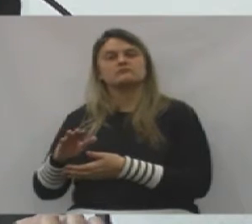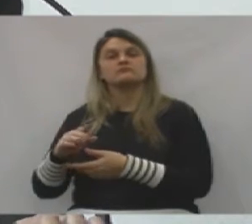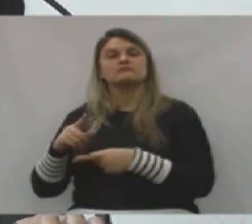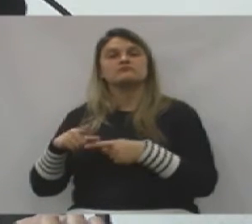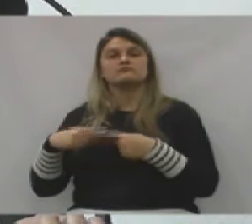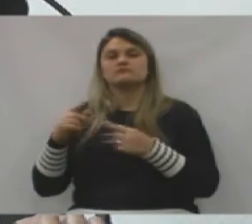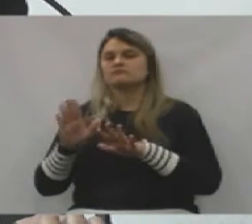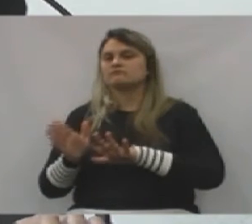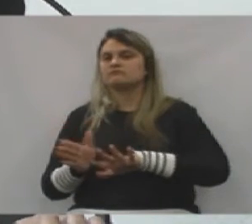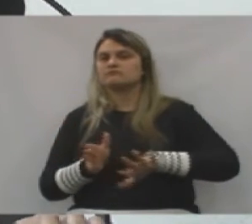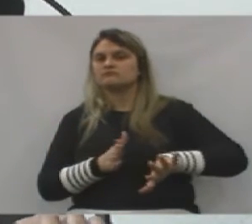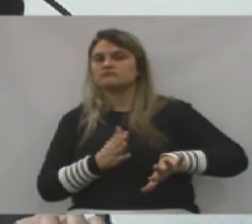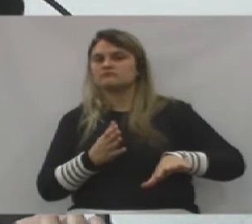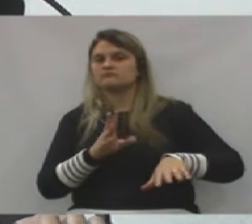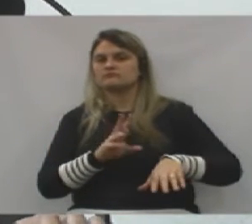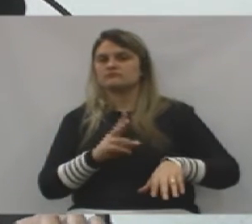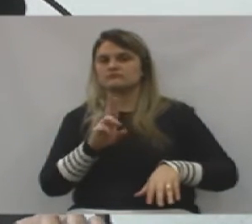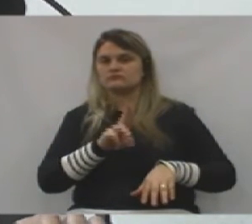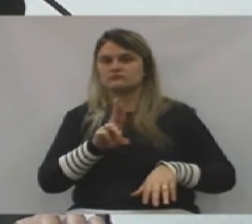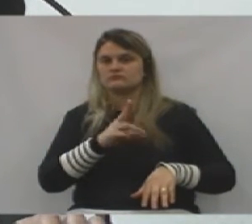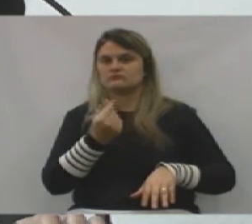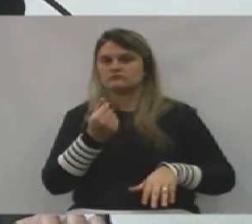e abdicaram